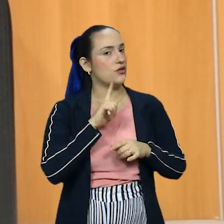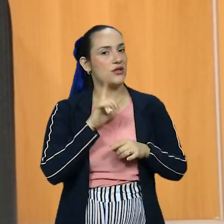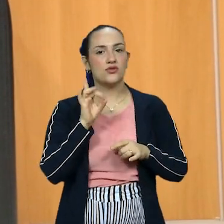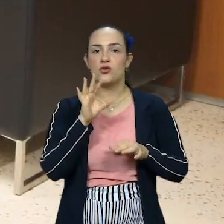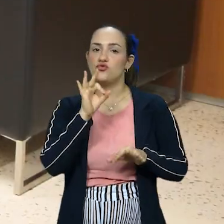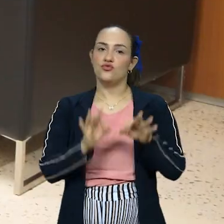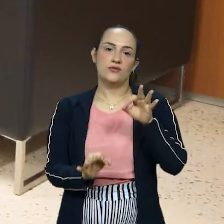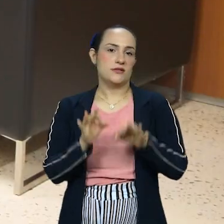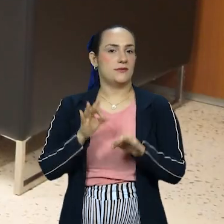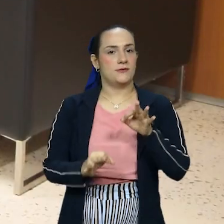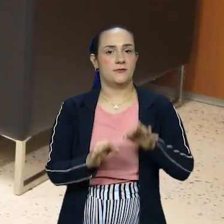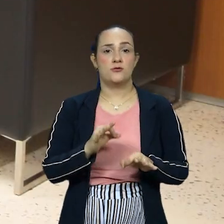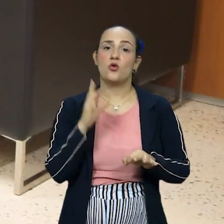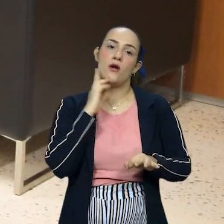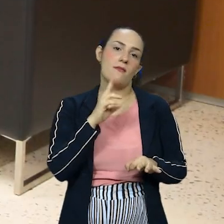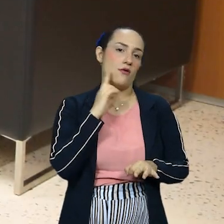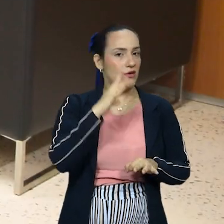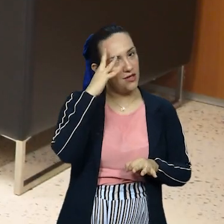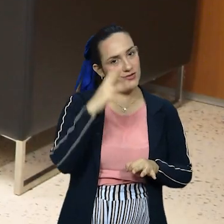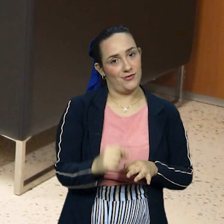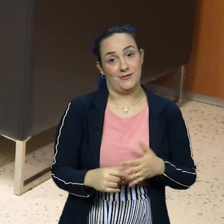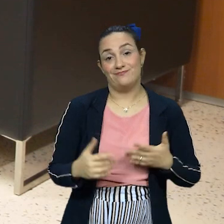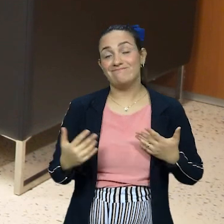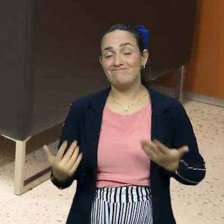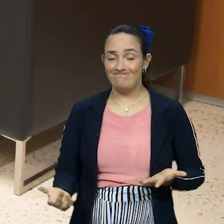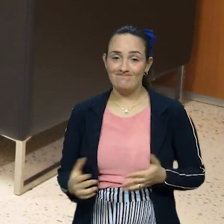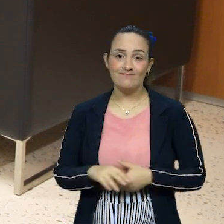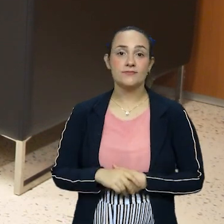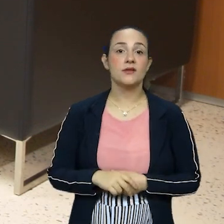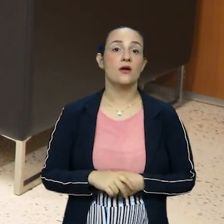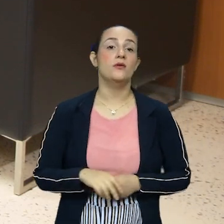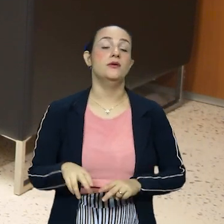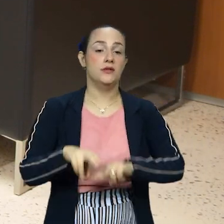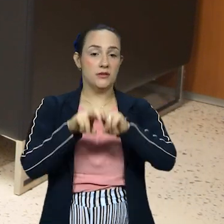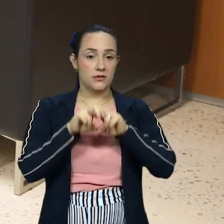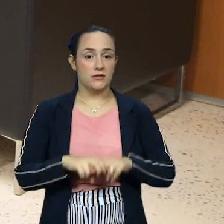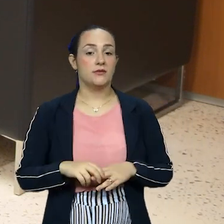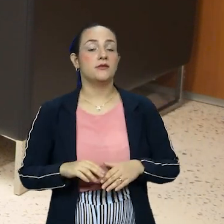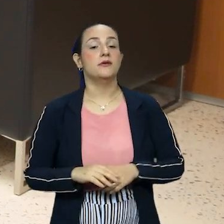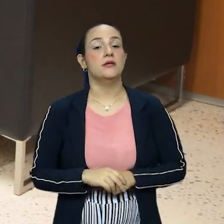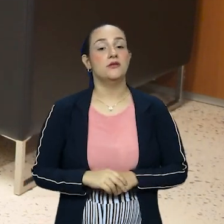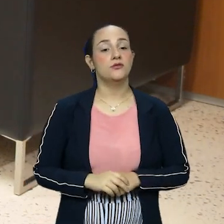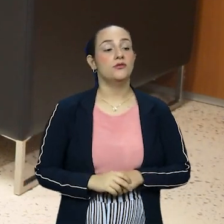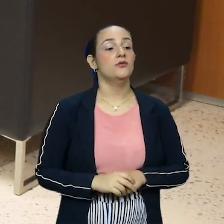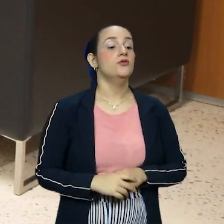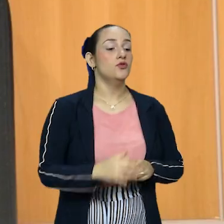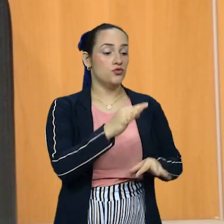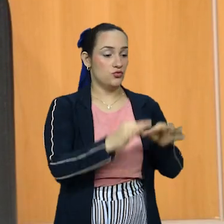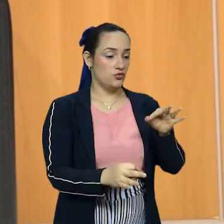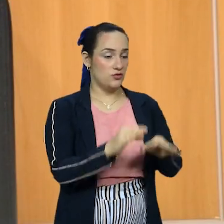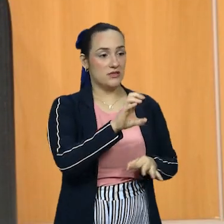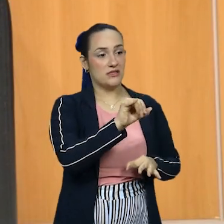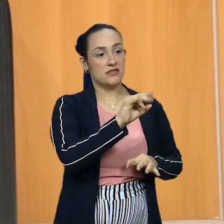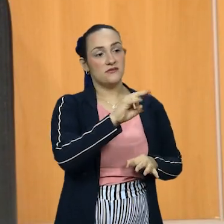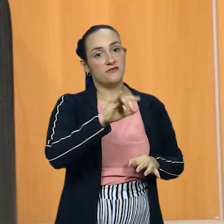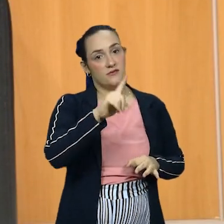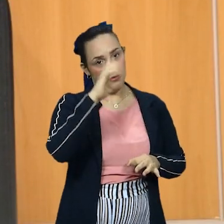direito, monocraticamente. Então nós temos julgamentos monocráticos pelo juiz de direito, pelo juiz togado,